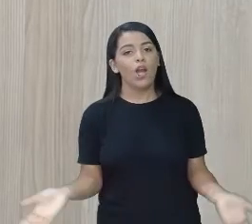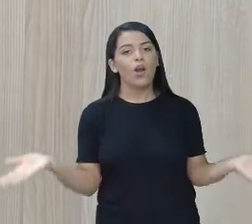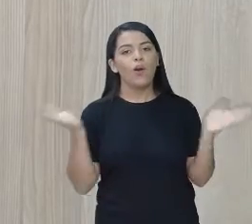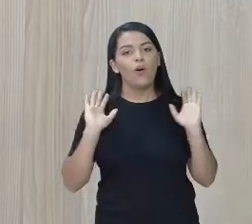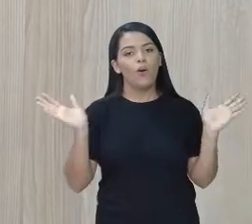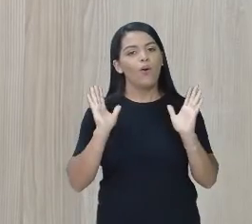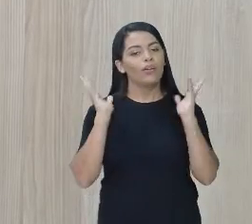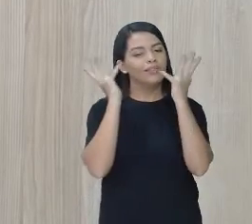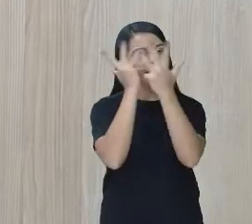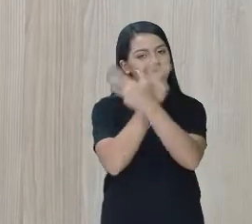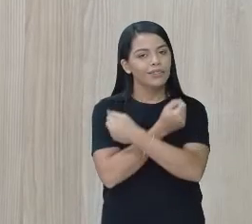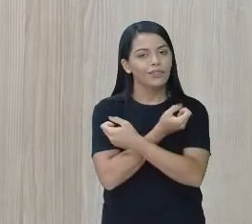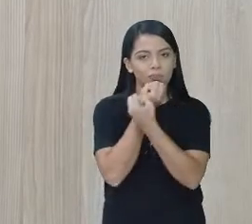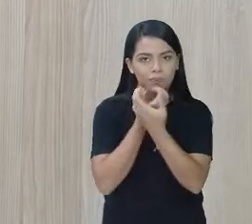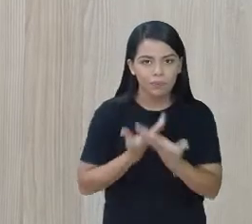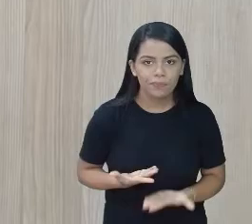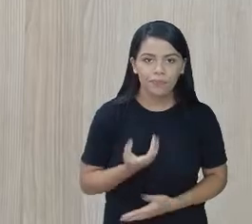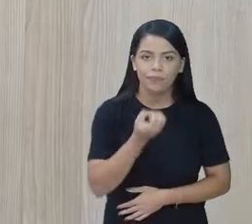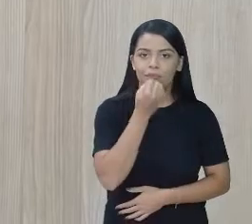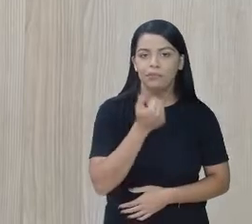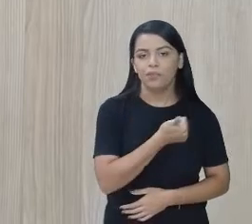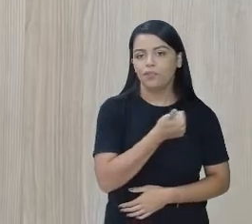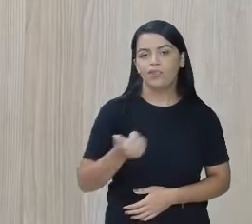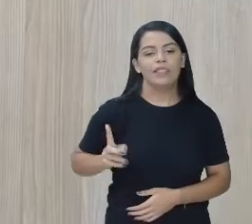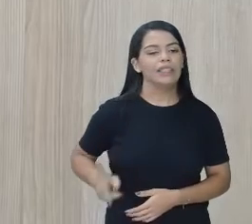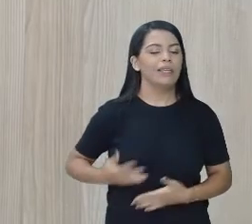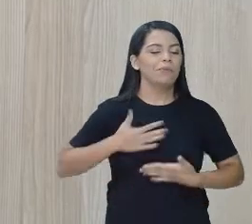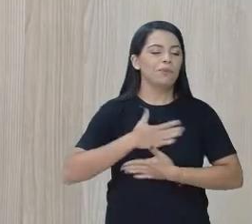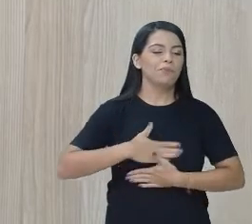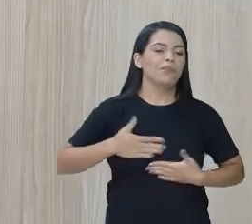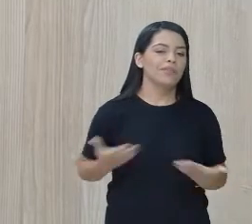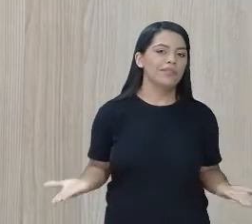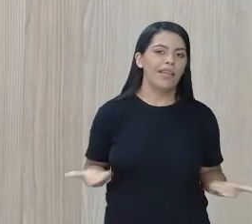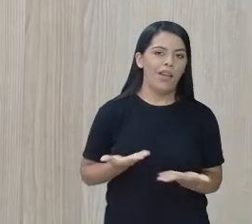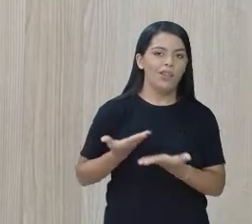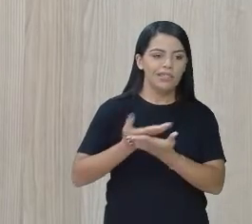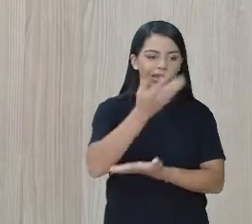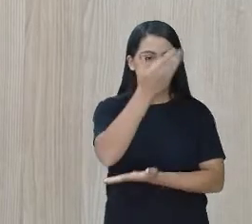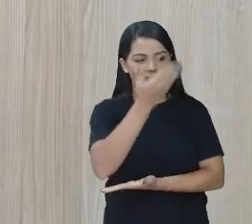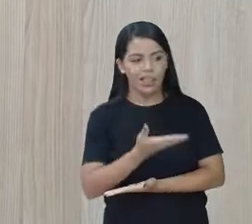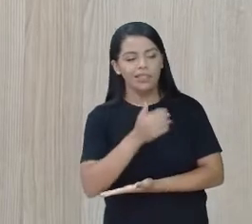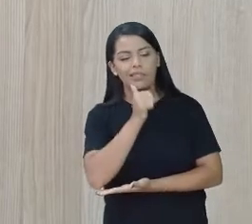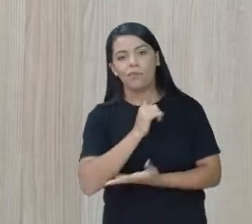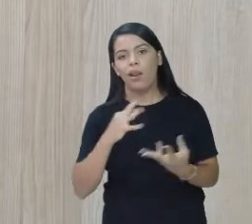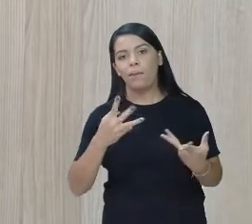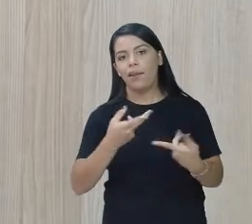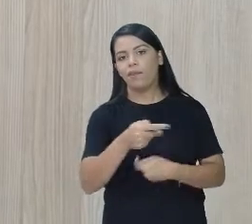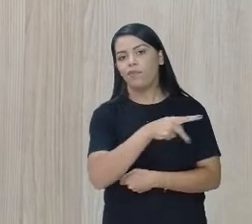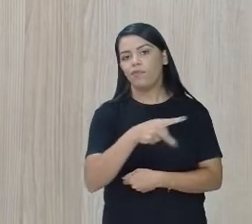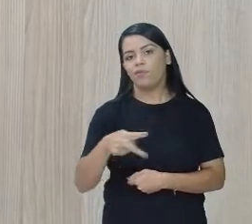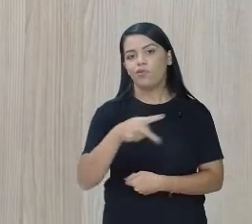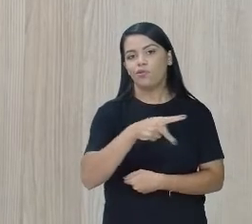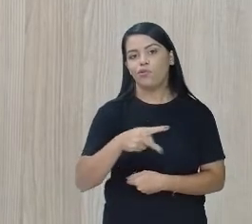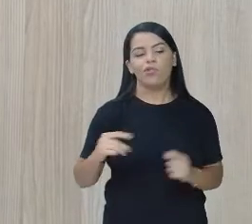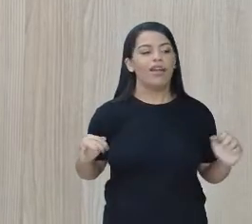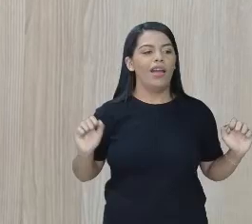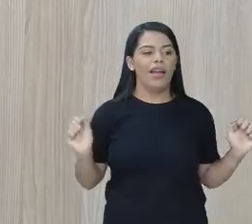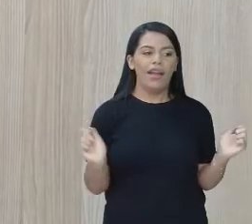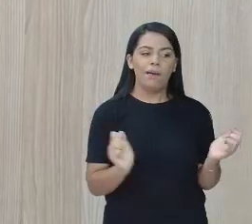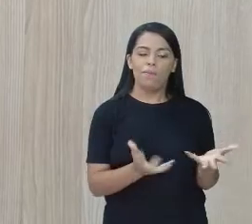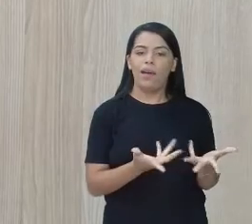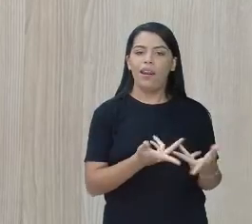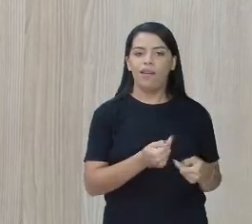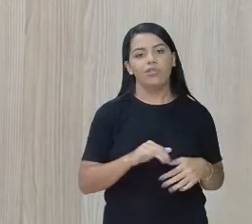Olá, lindezas, tudo bom? Como sempre, é um prazer estar aqui nessa aula dessa mulher maravilhosa, dessa professora incrível. E já temos gente